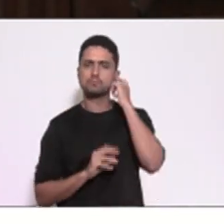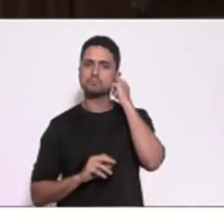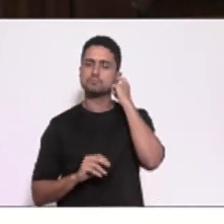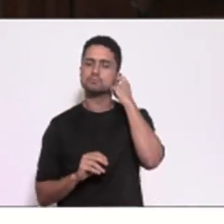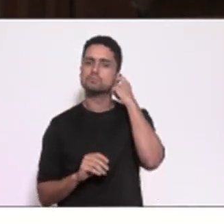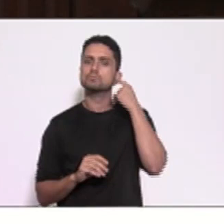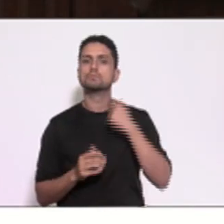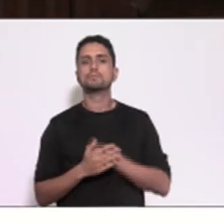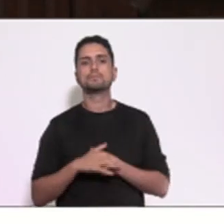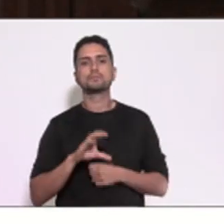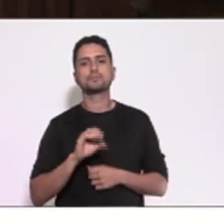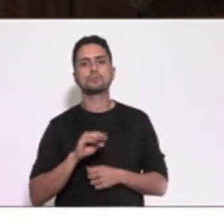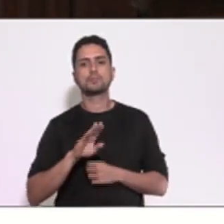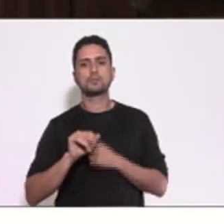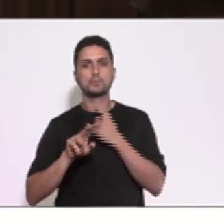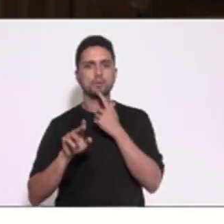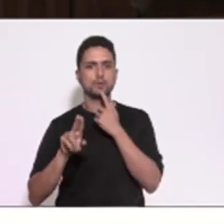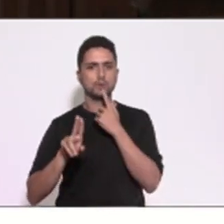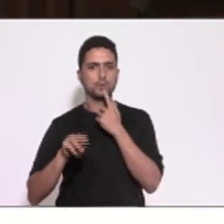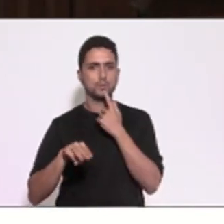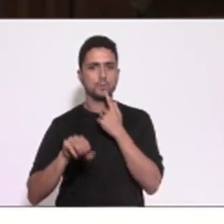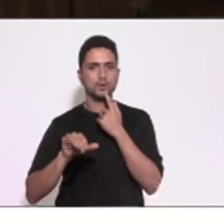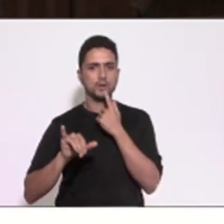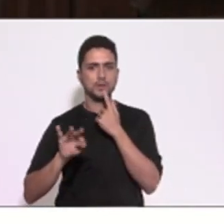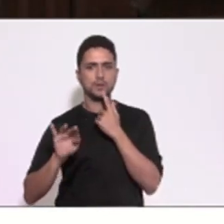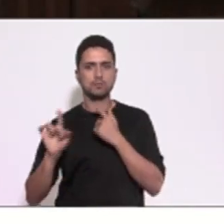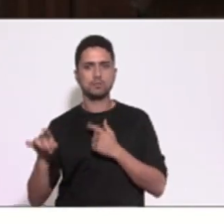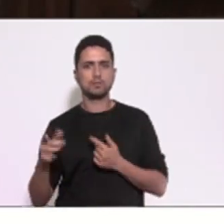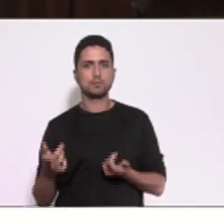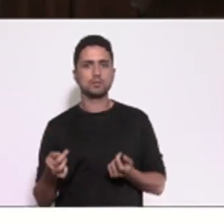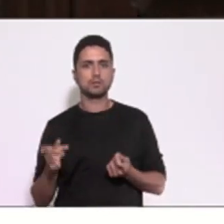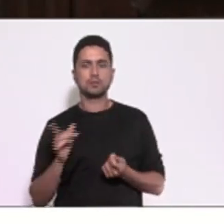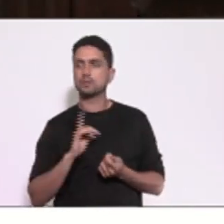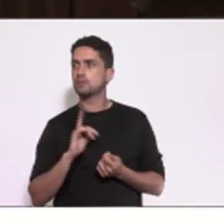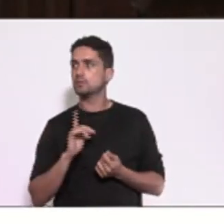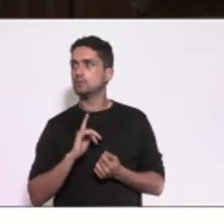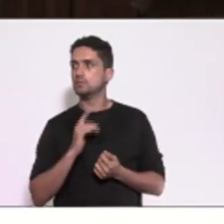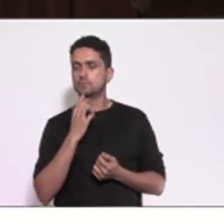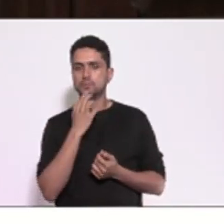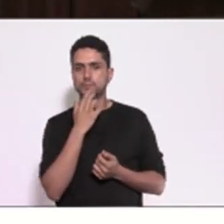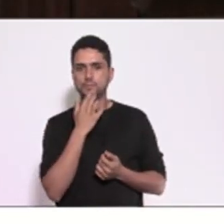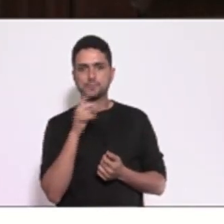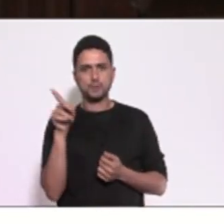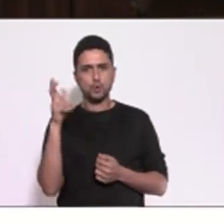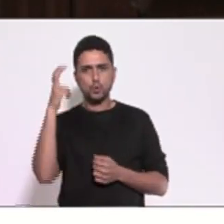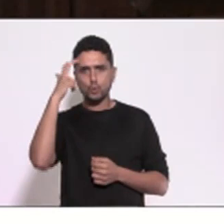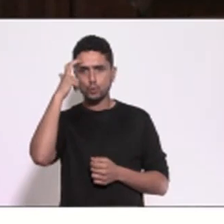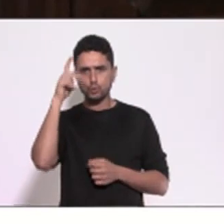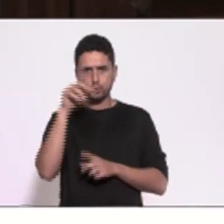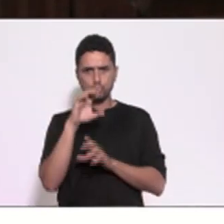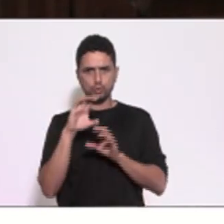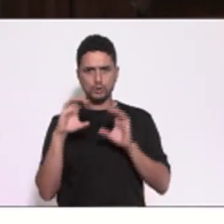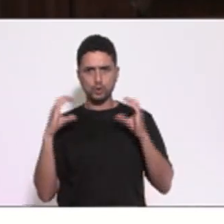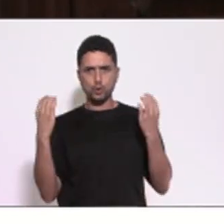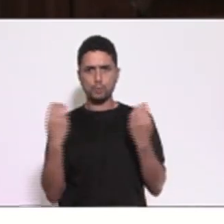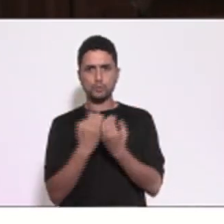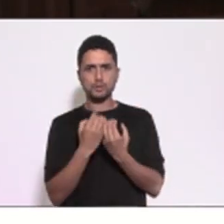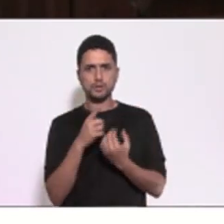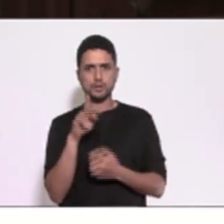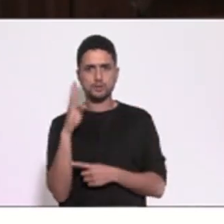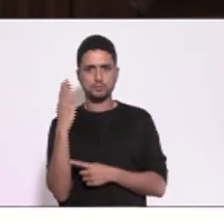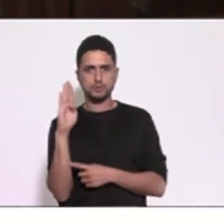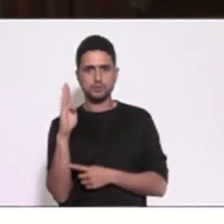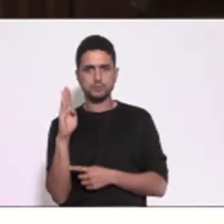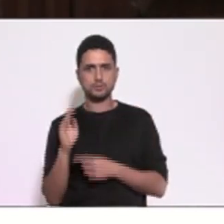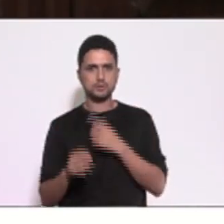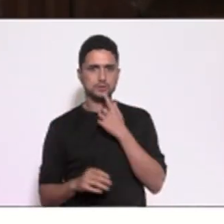A Cobal do Humaitá está inserida na cultura da comunidade